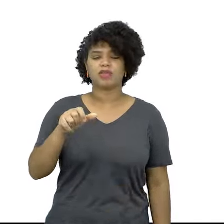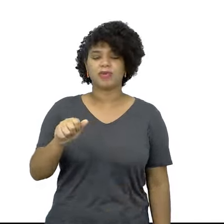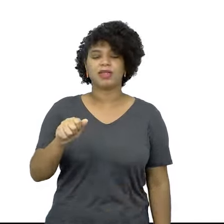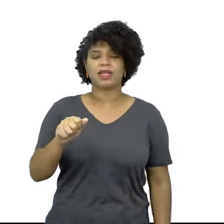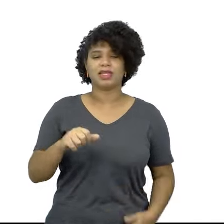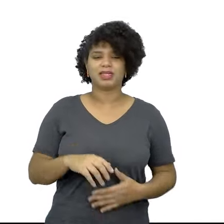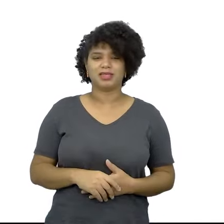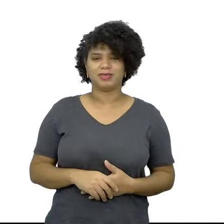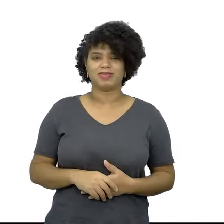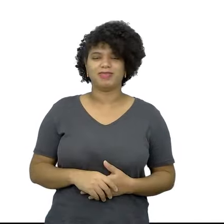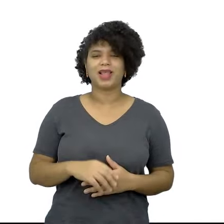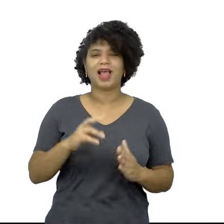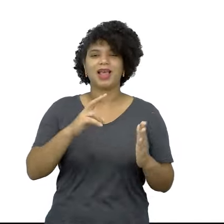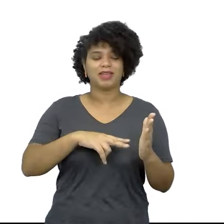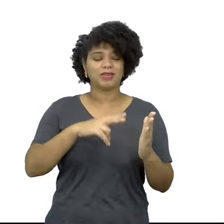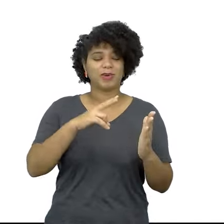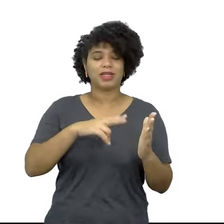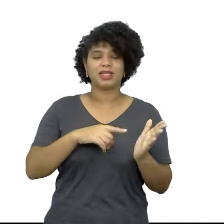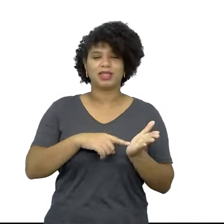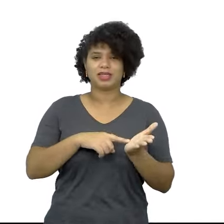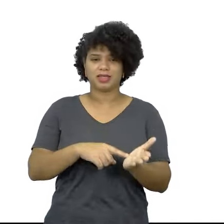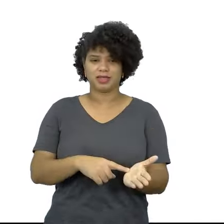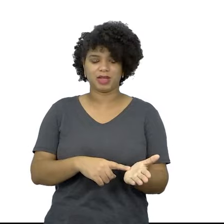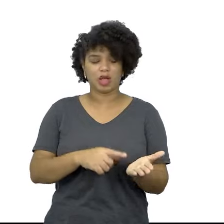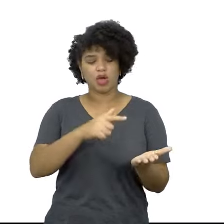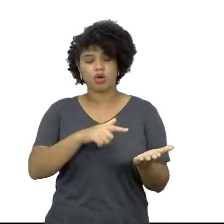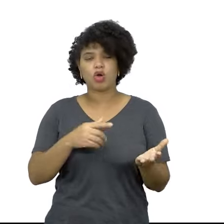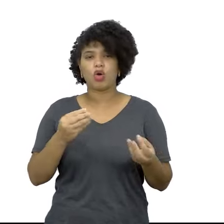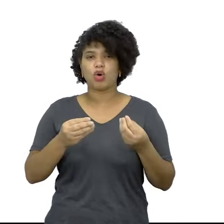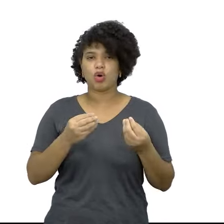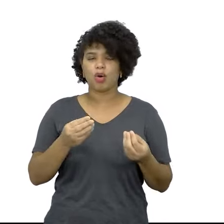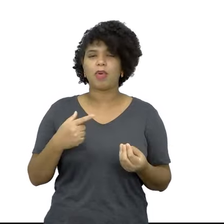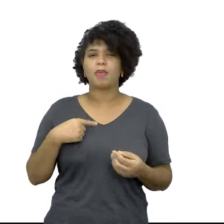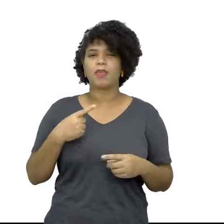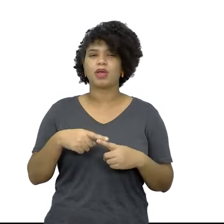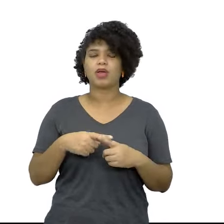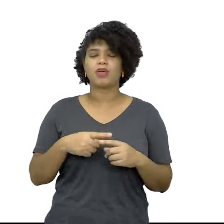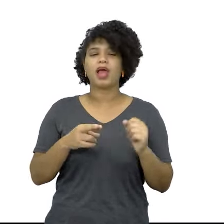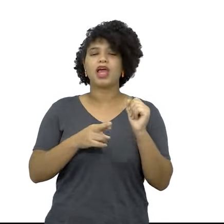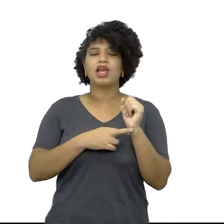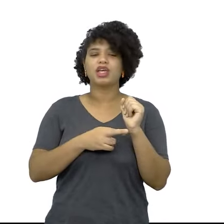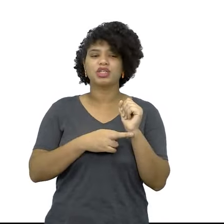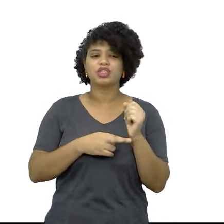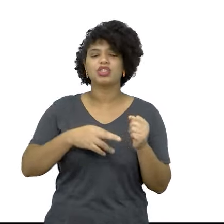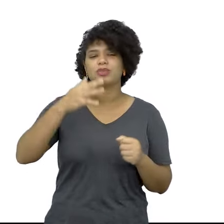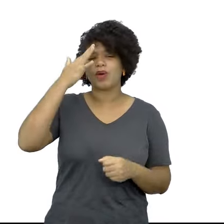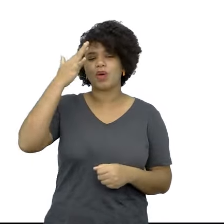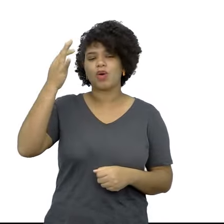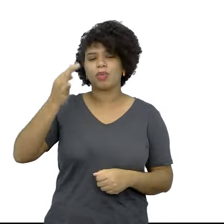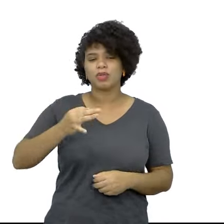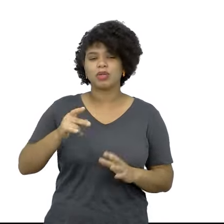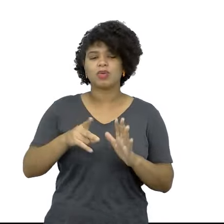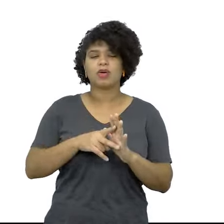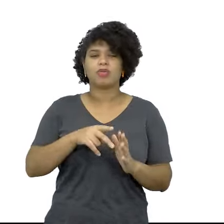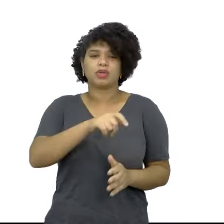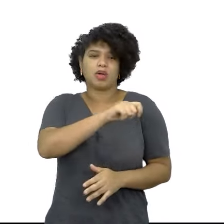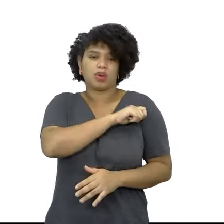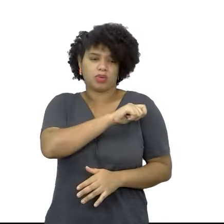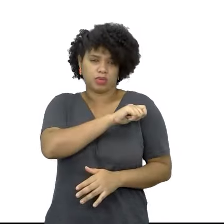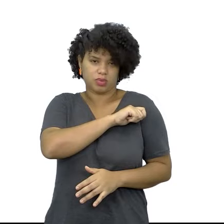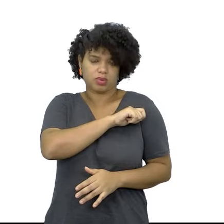precisa ser feita, respeitando a entonação, o ritmo, o que favorece a compreensão dos estudantes.